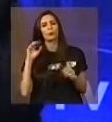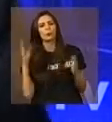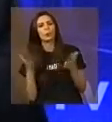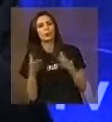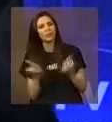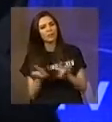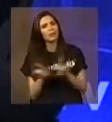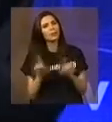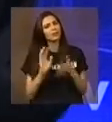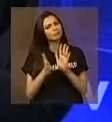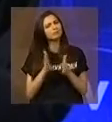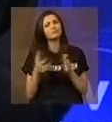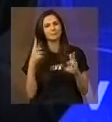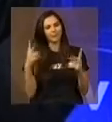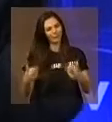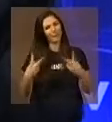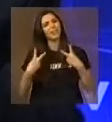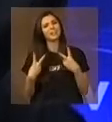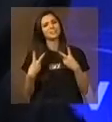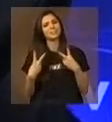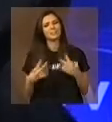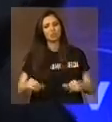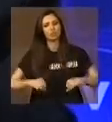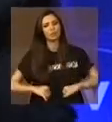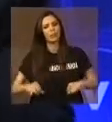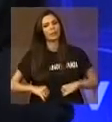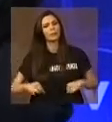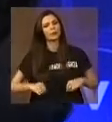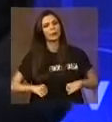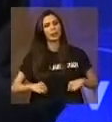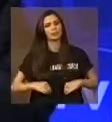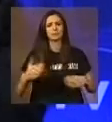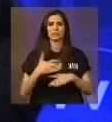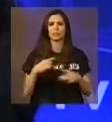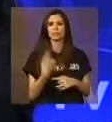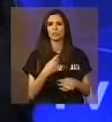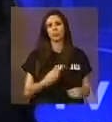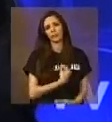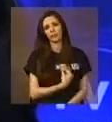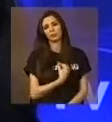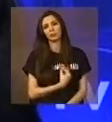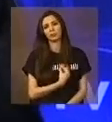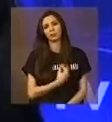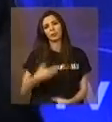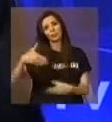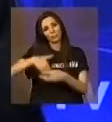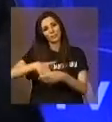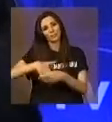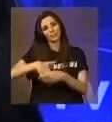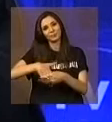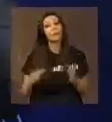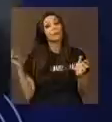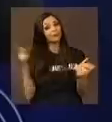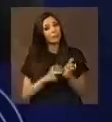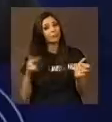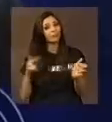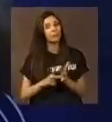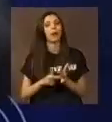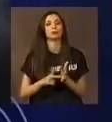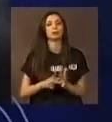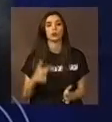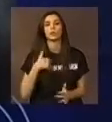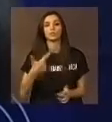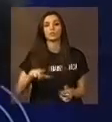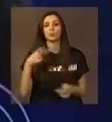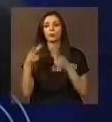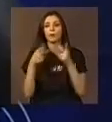estão sofrendo com essa situação de caoticidade que nós vivemos, de votar na mudança. Gostaria de